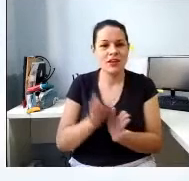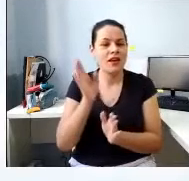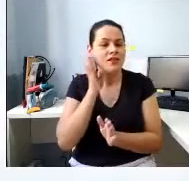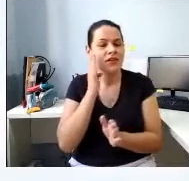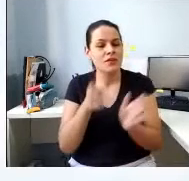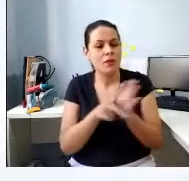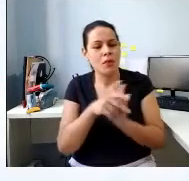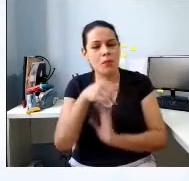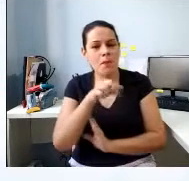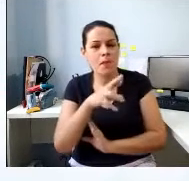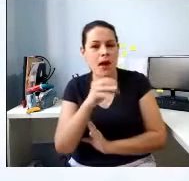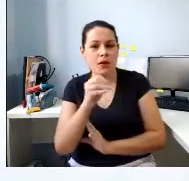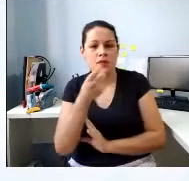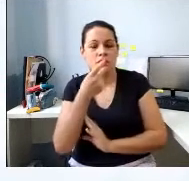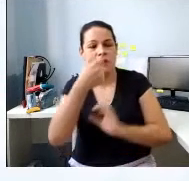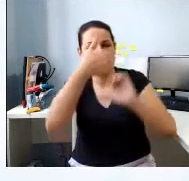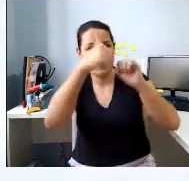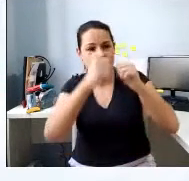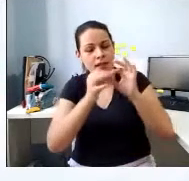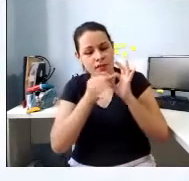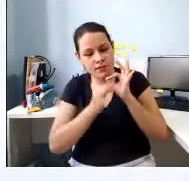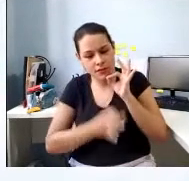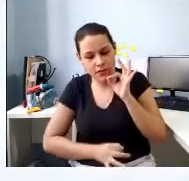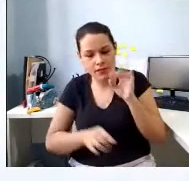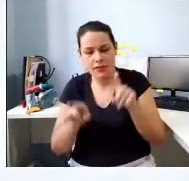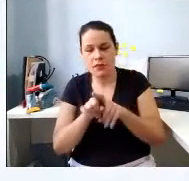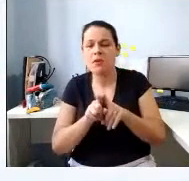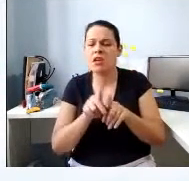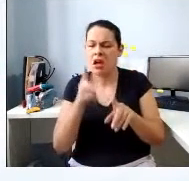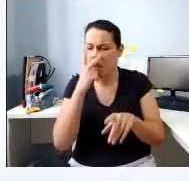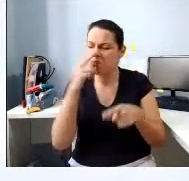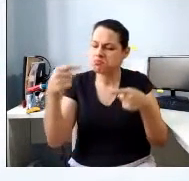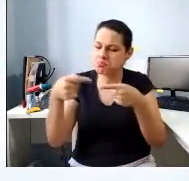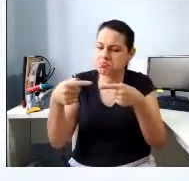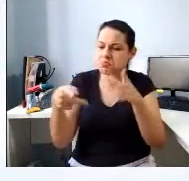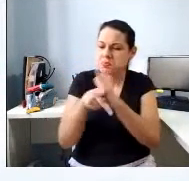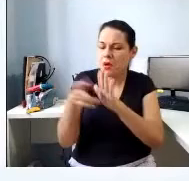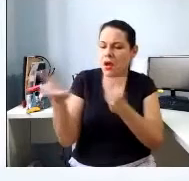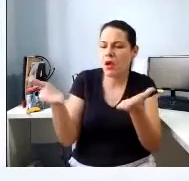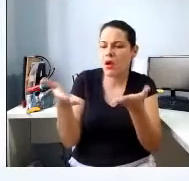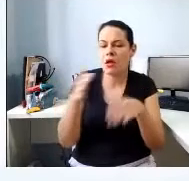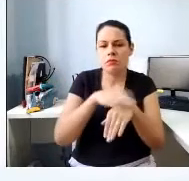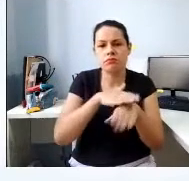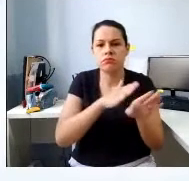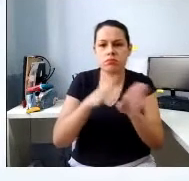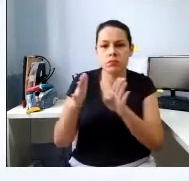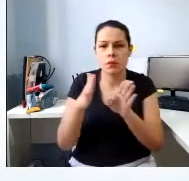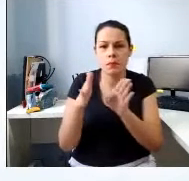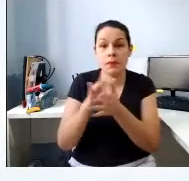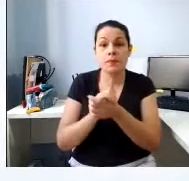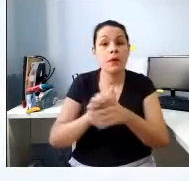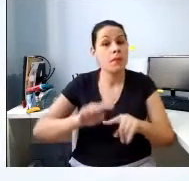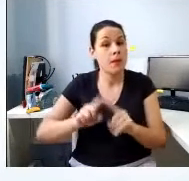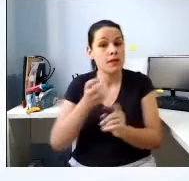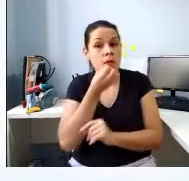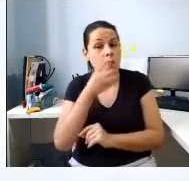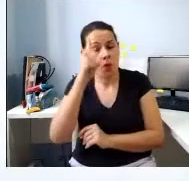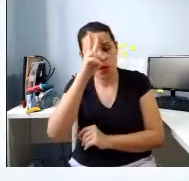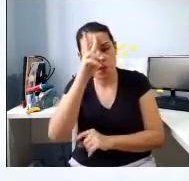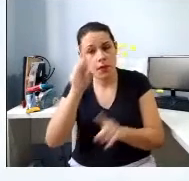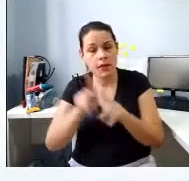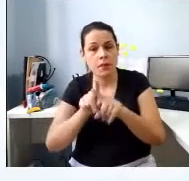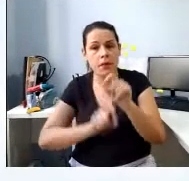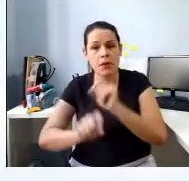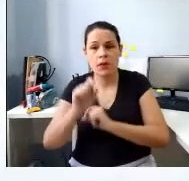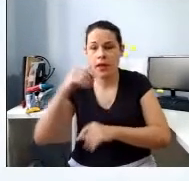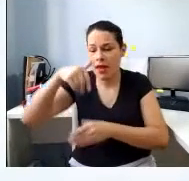o Marcos faz uma análise bastante extensa e bastante apropriada para o momento. Agora, é bom lembrar que essa